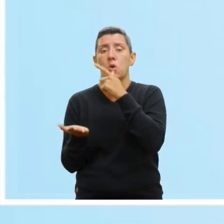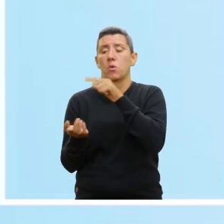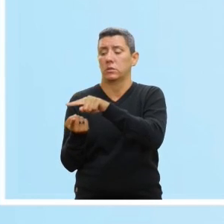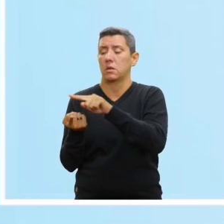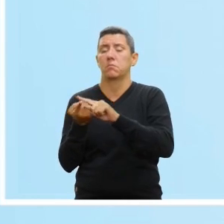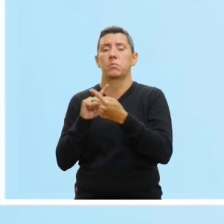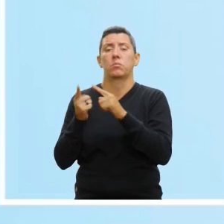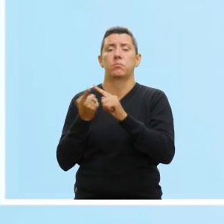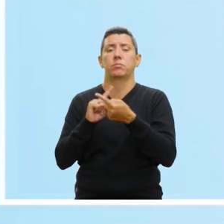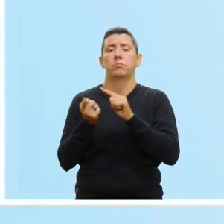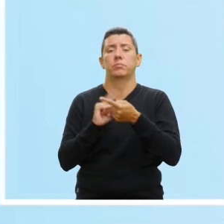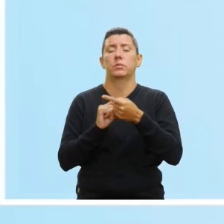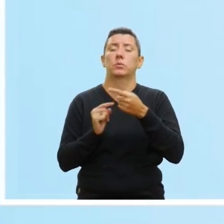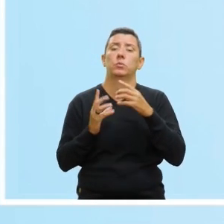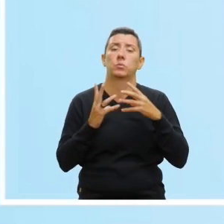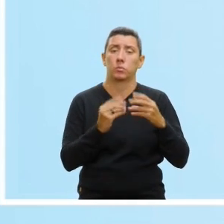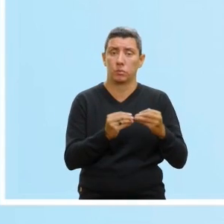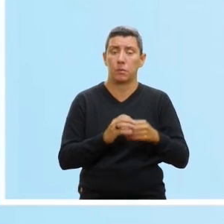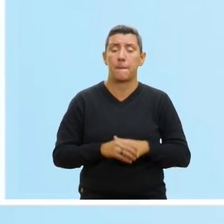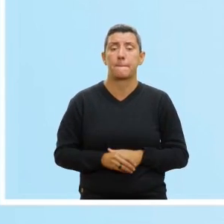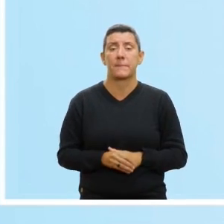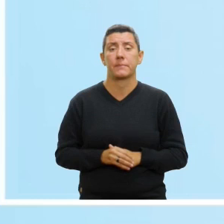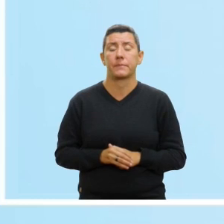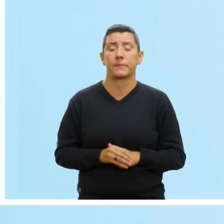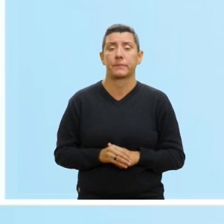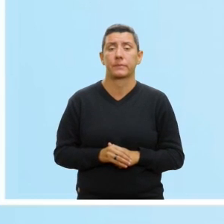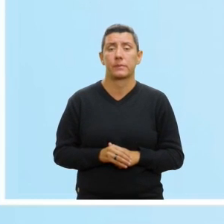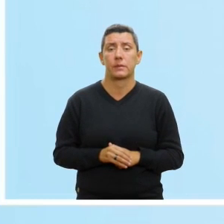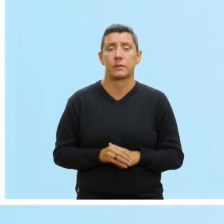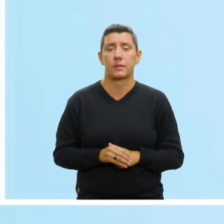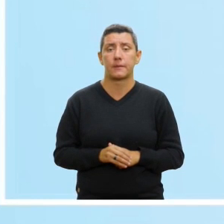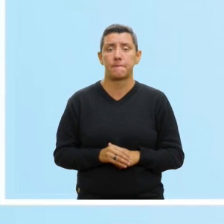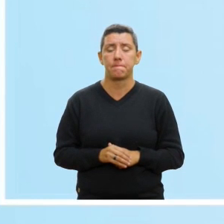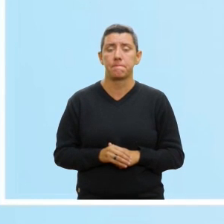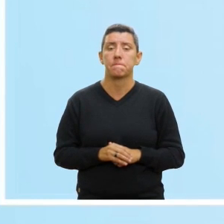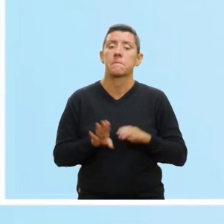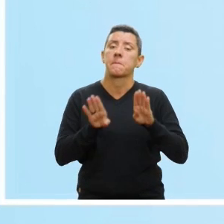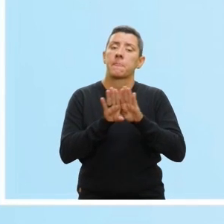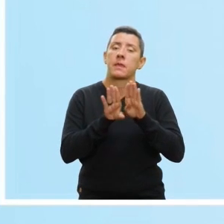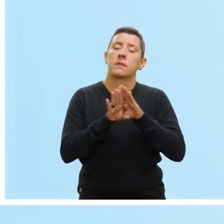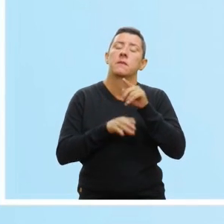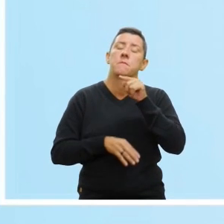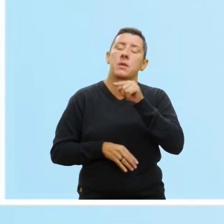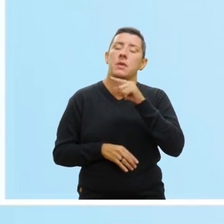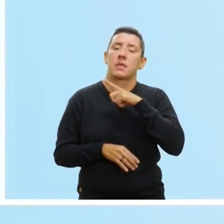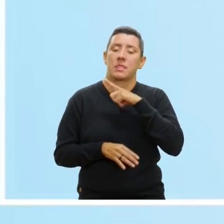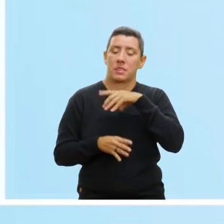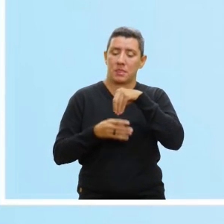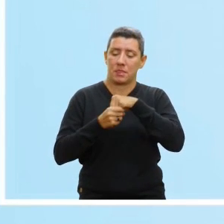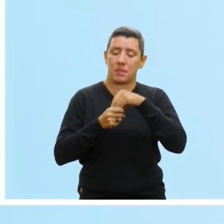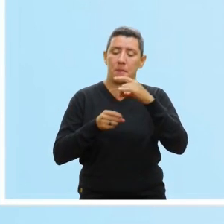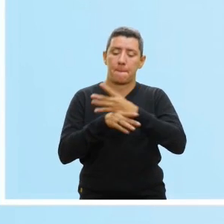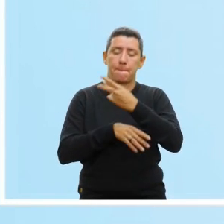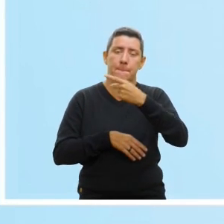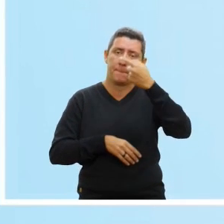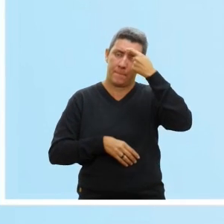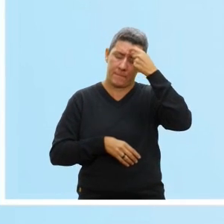Tá? Além disso, a gerência dele é muito inteligente, né? Como eu comentei, ele